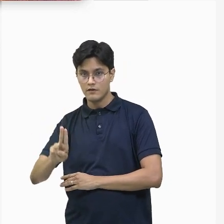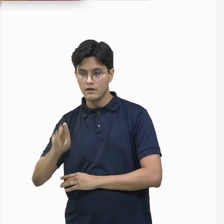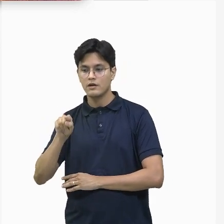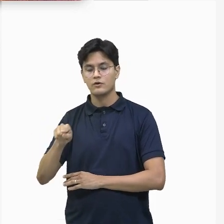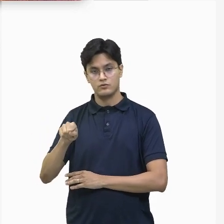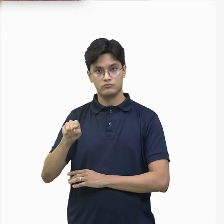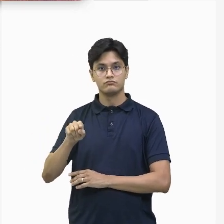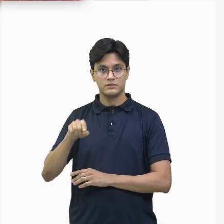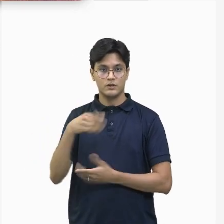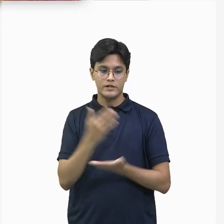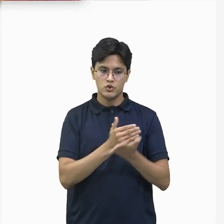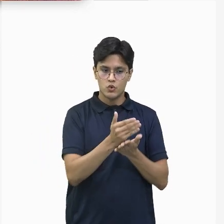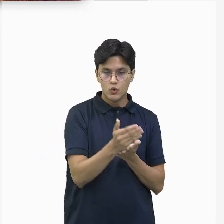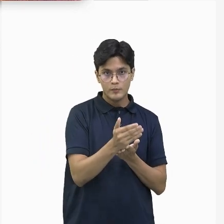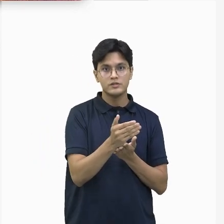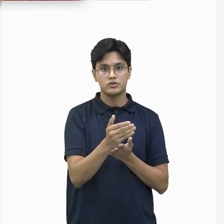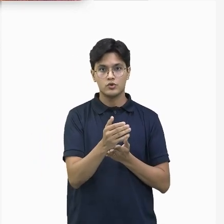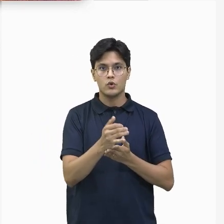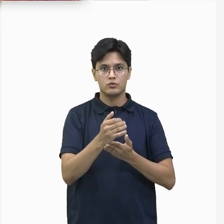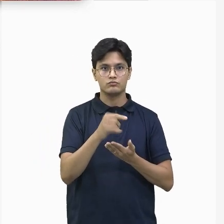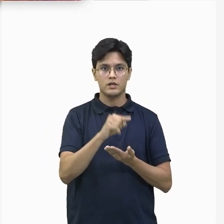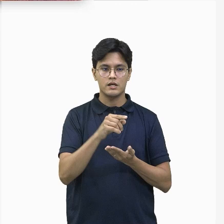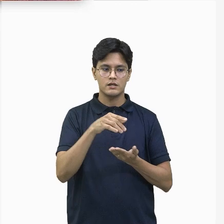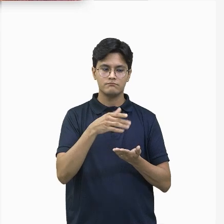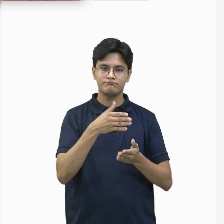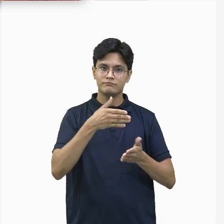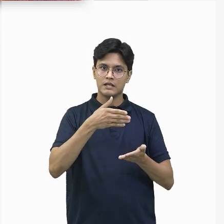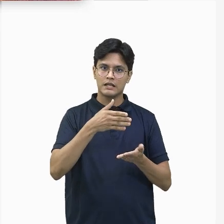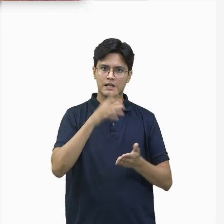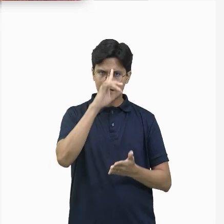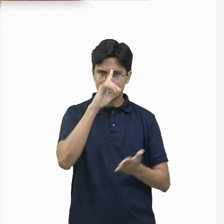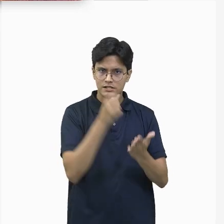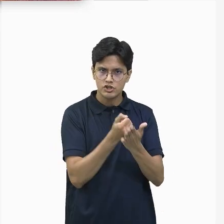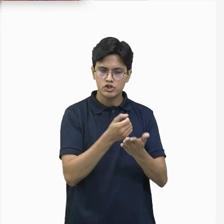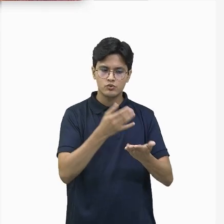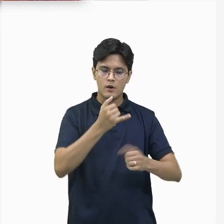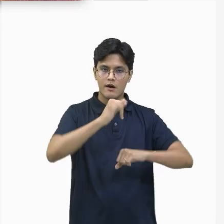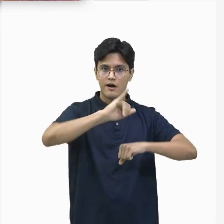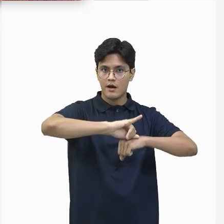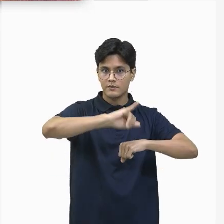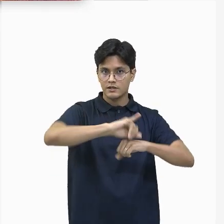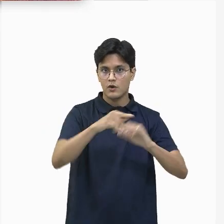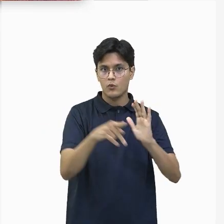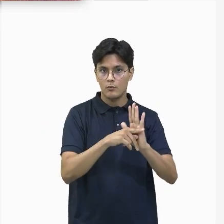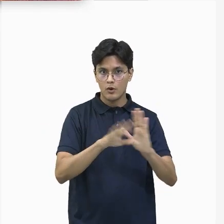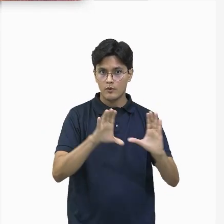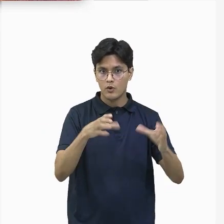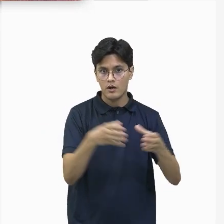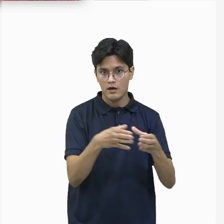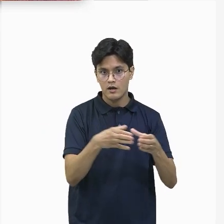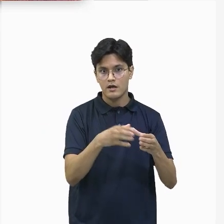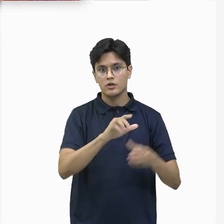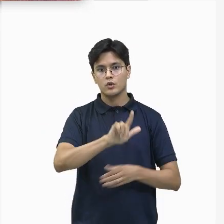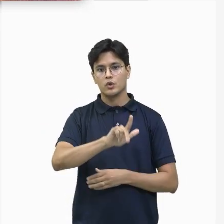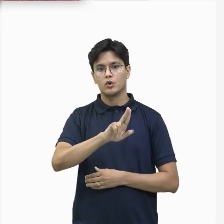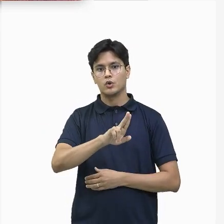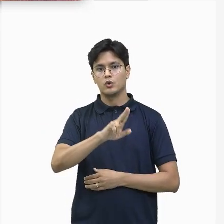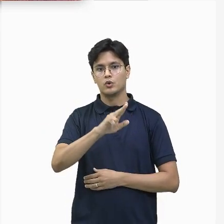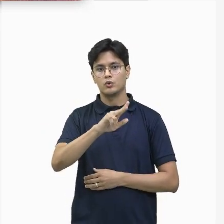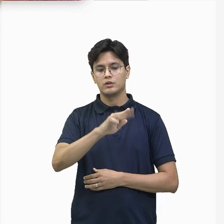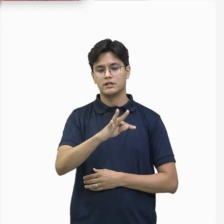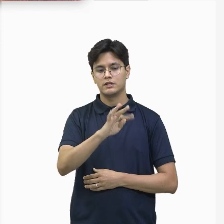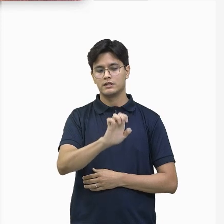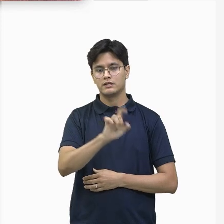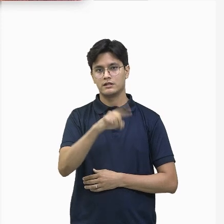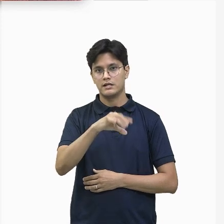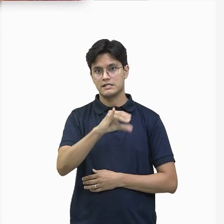a capital então aí de seu reino em Lutécia, cidade então que deu origem muito tempo depois aí à cidade